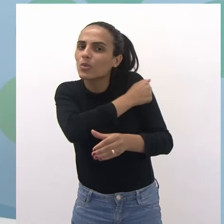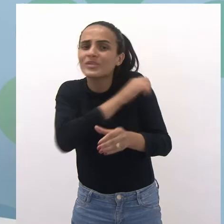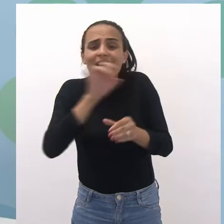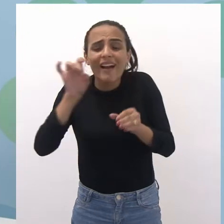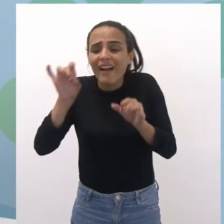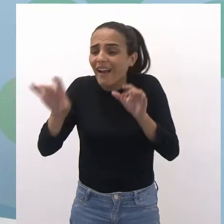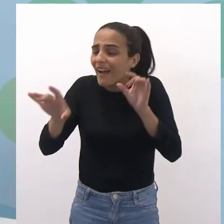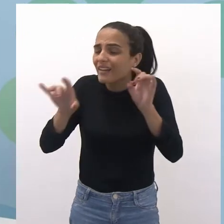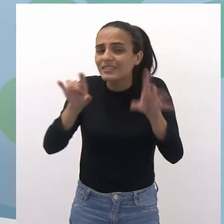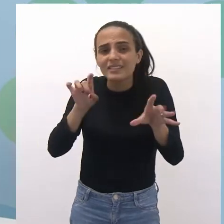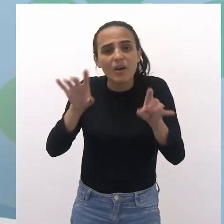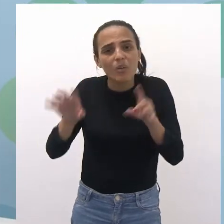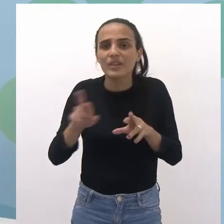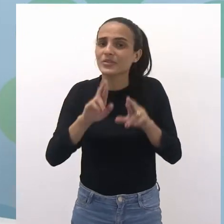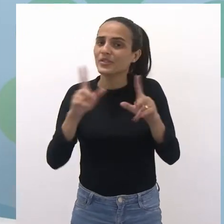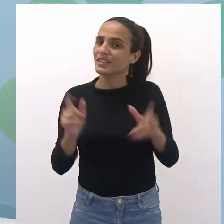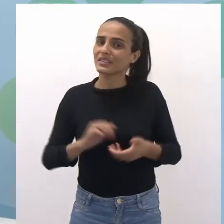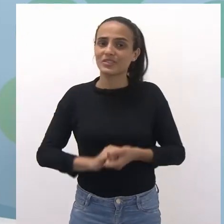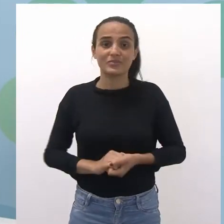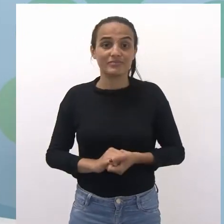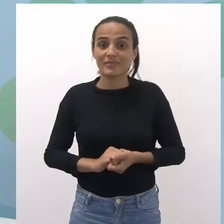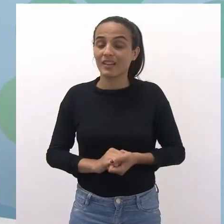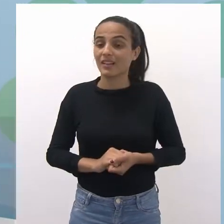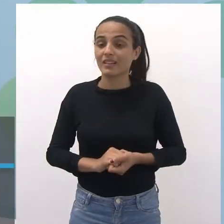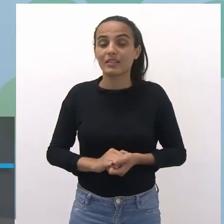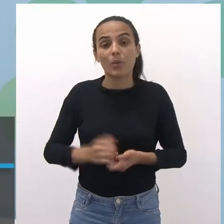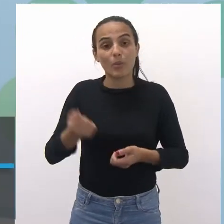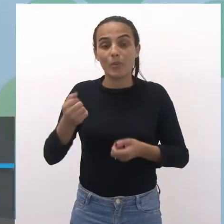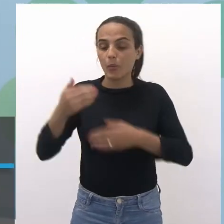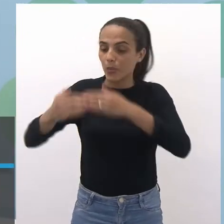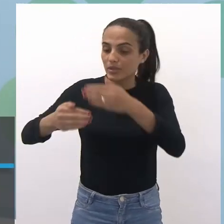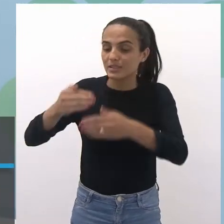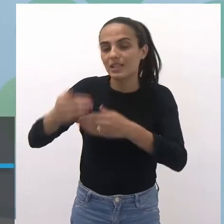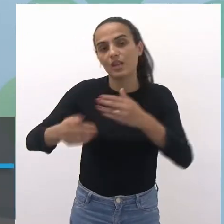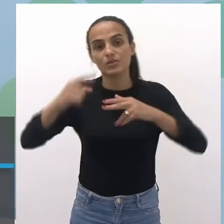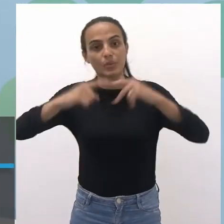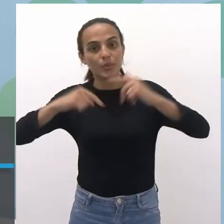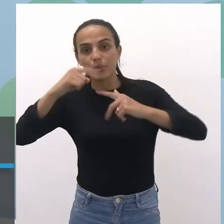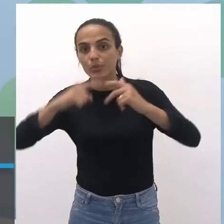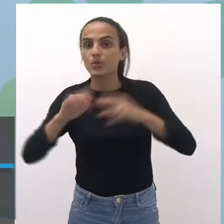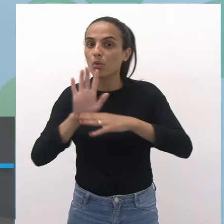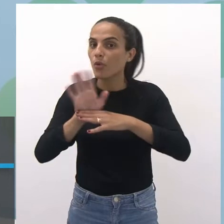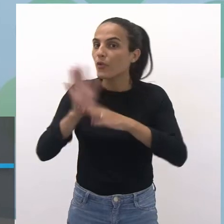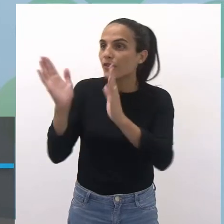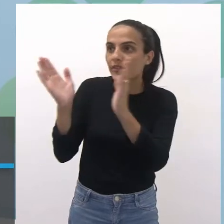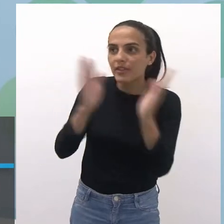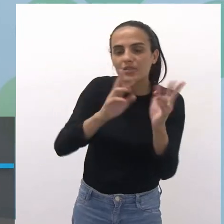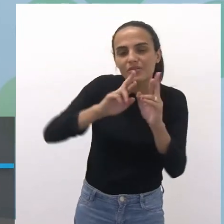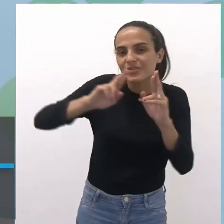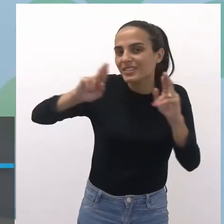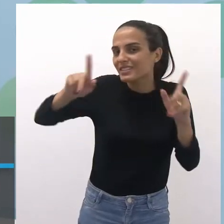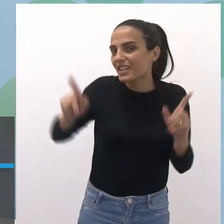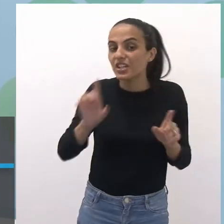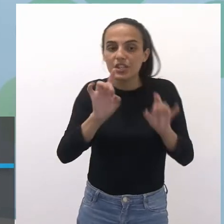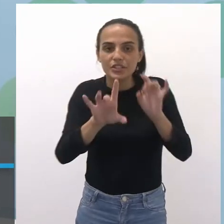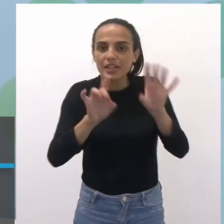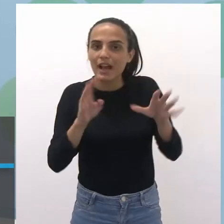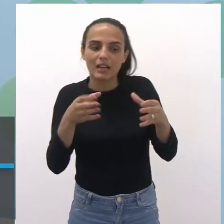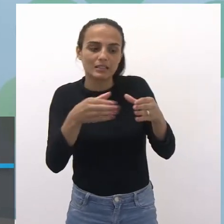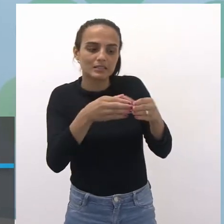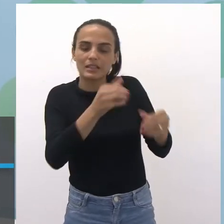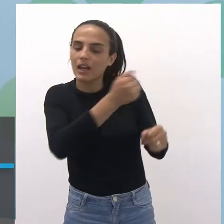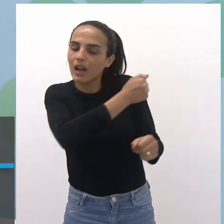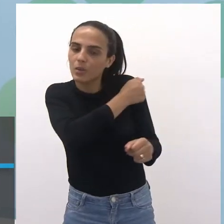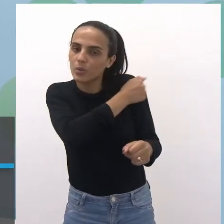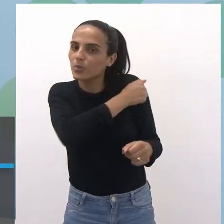o processo, o produto se diferencia de acordo com a turma. Os interesses são